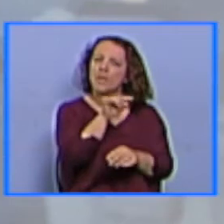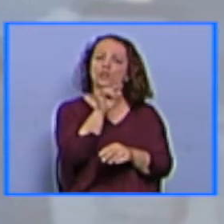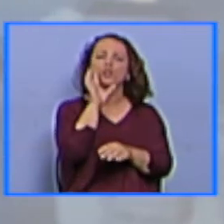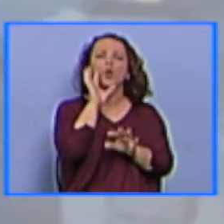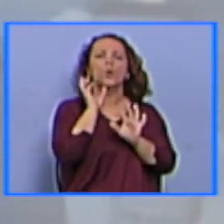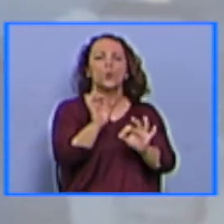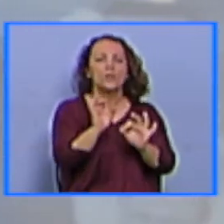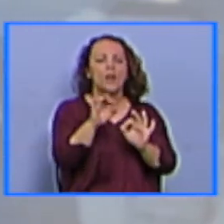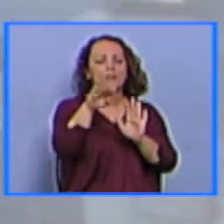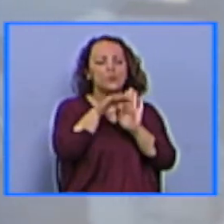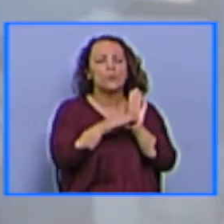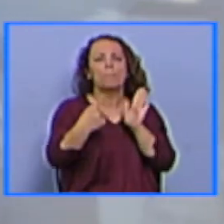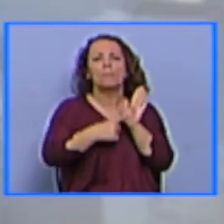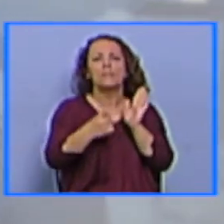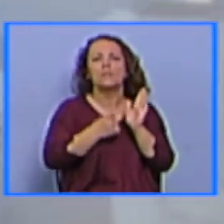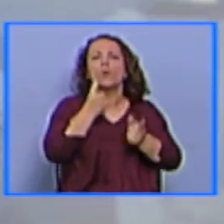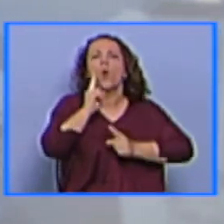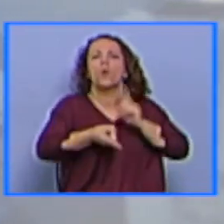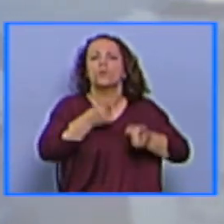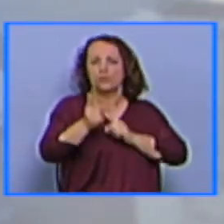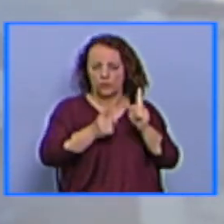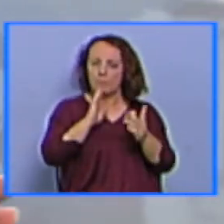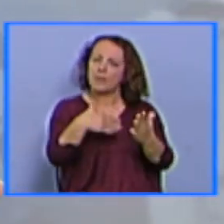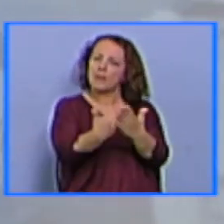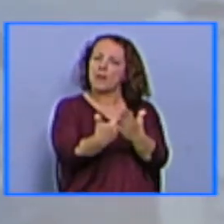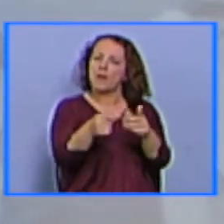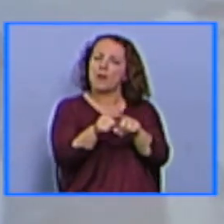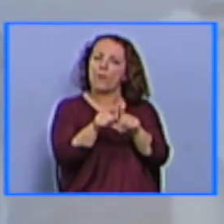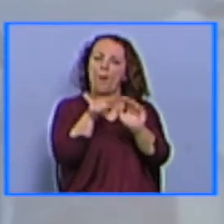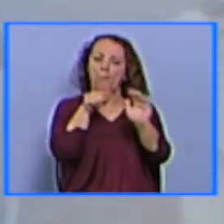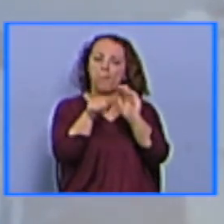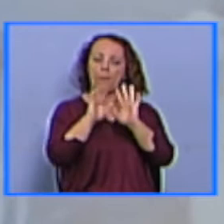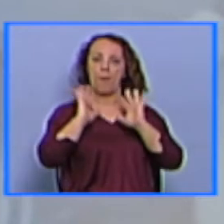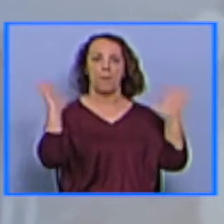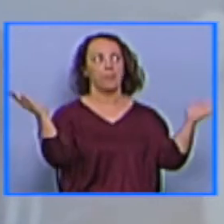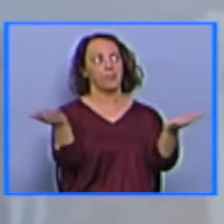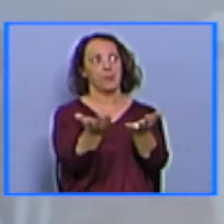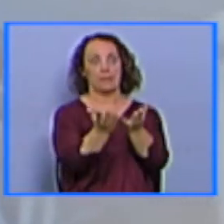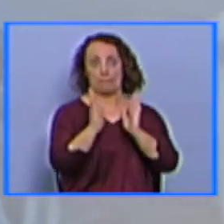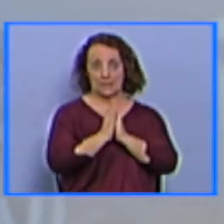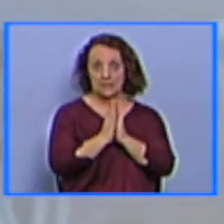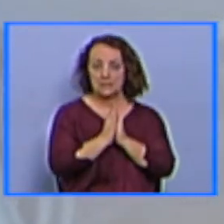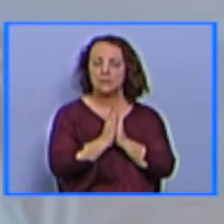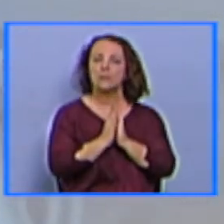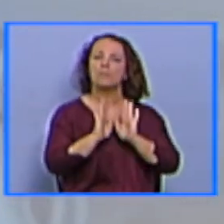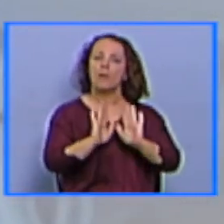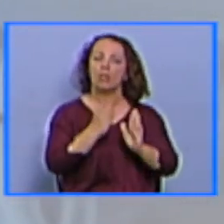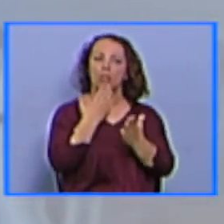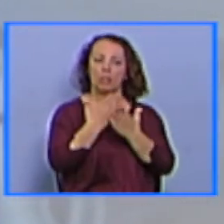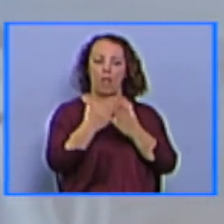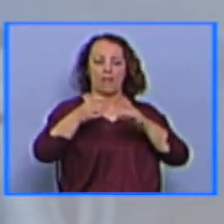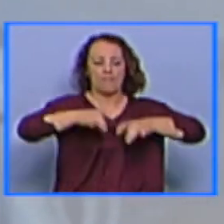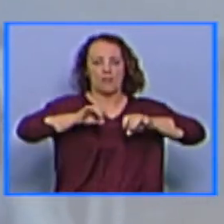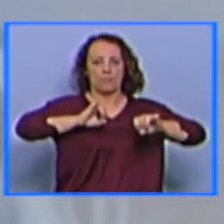sobretudo, salvaguardar para que os ambientes litúrgicos não sejam espaços de contágio